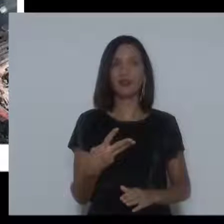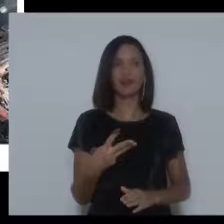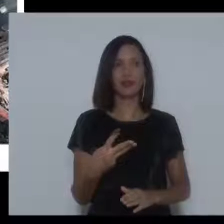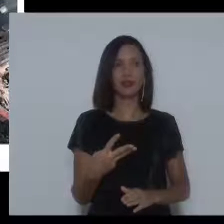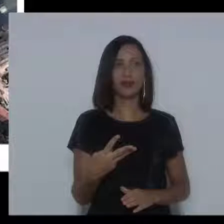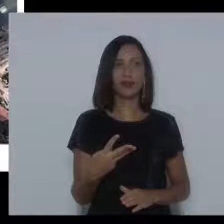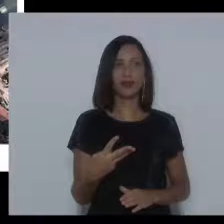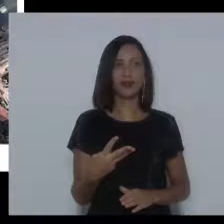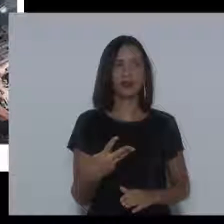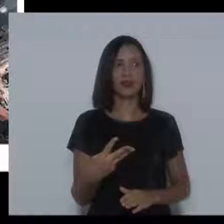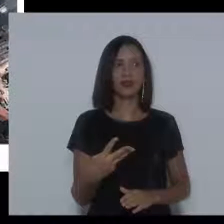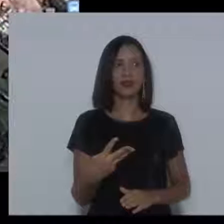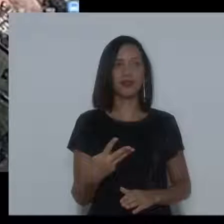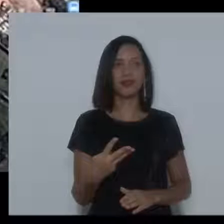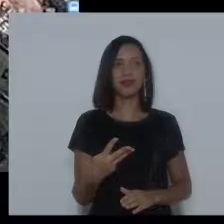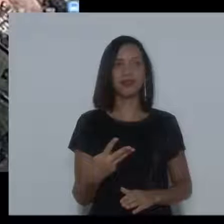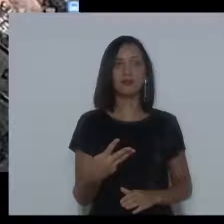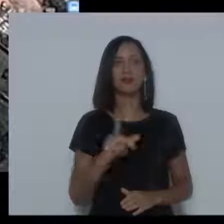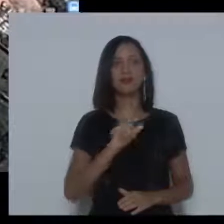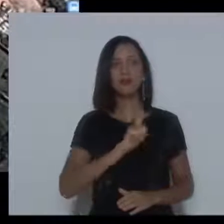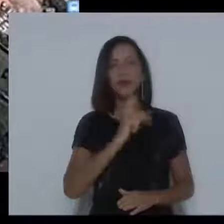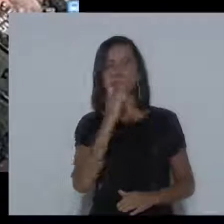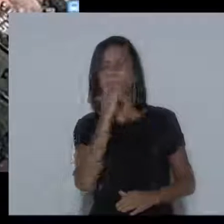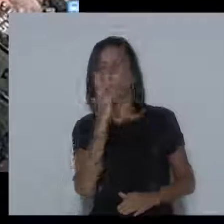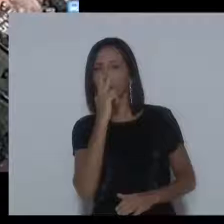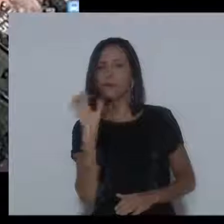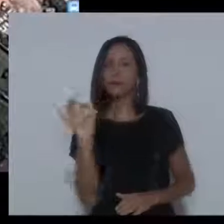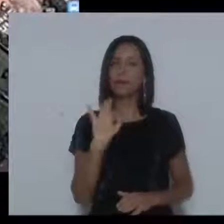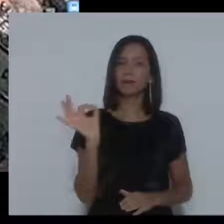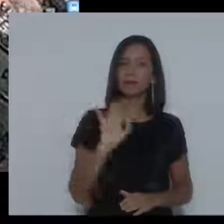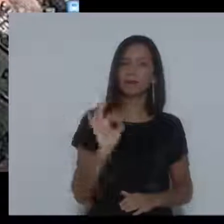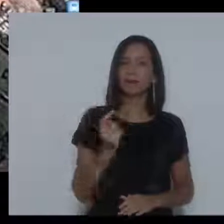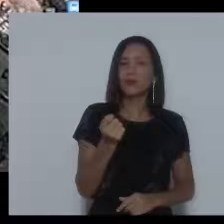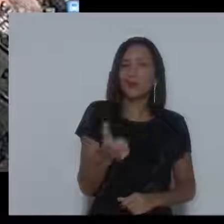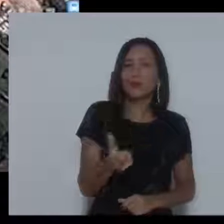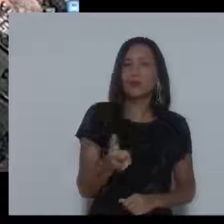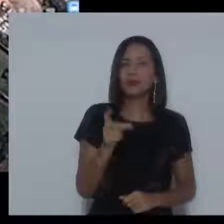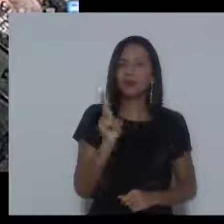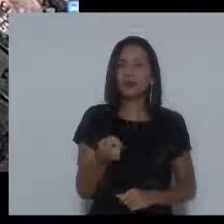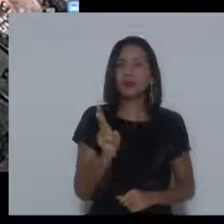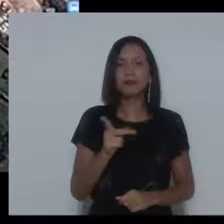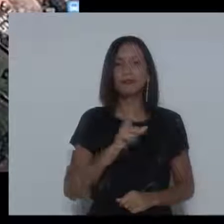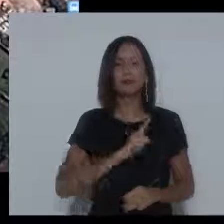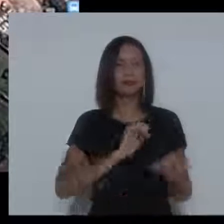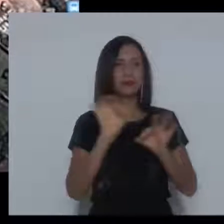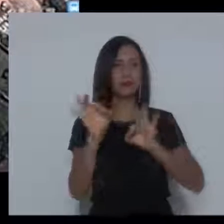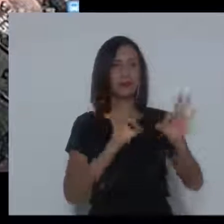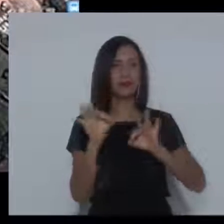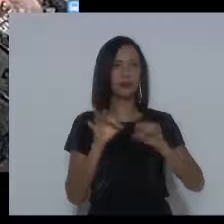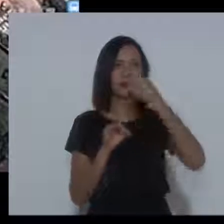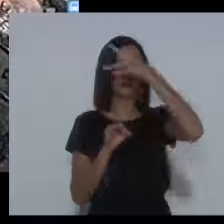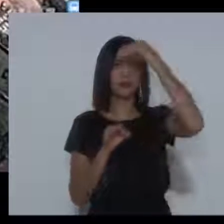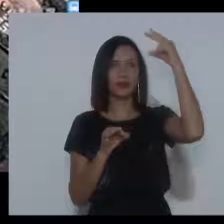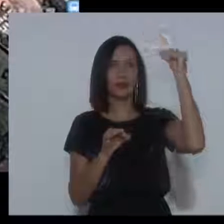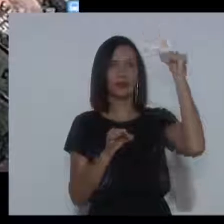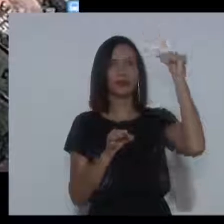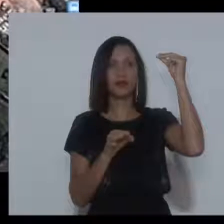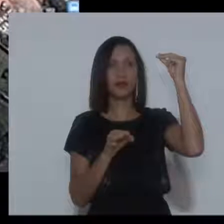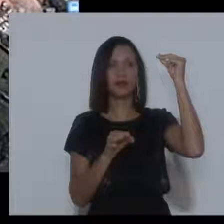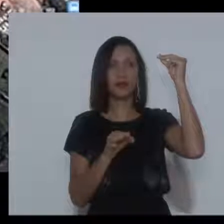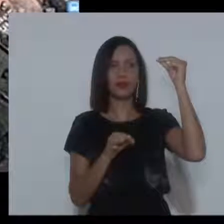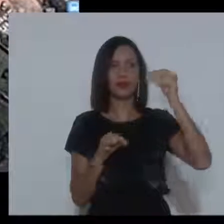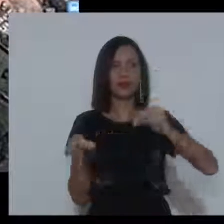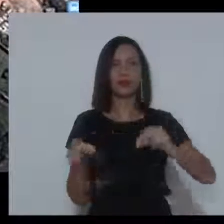na região da Capela, parecido ou não, mas é quase o mesmo projeto que o Executivo mostrou agora na semana passada, naquela